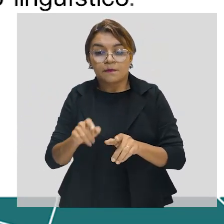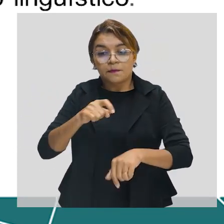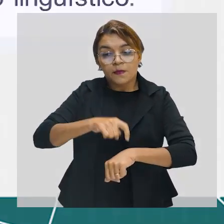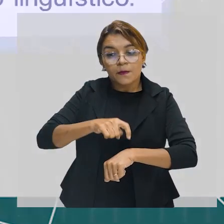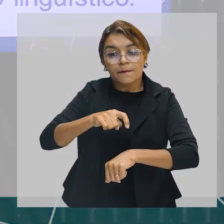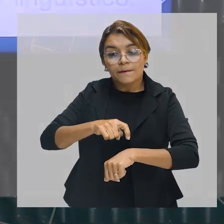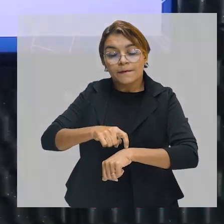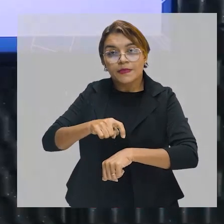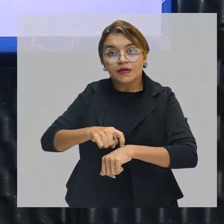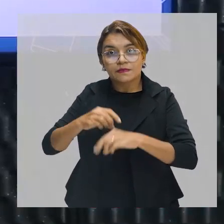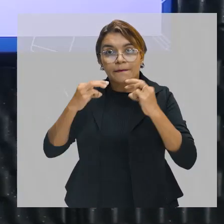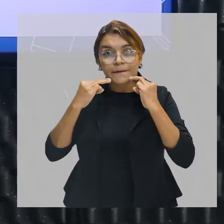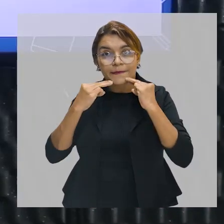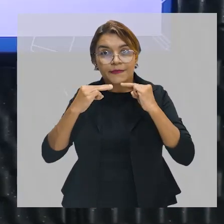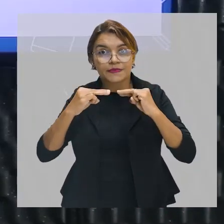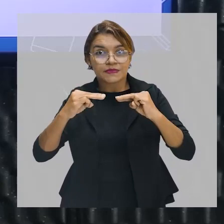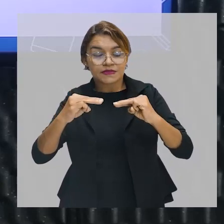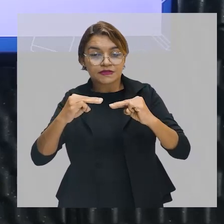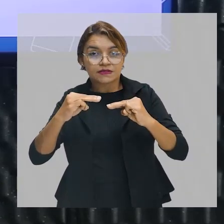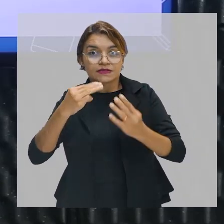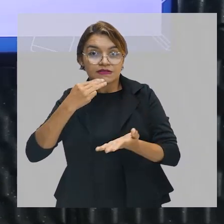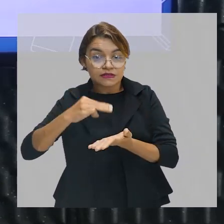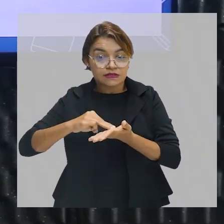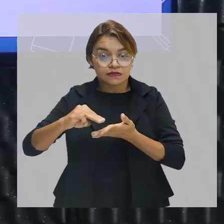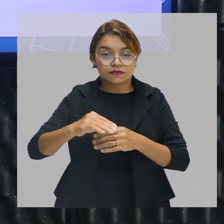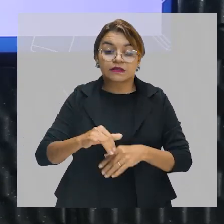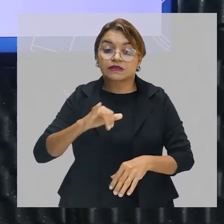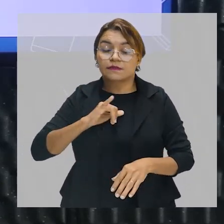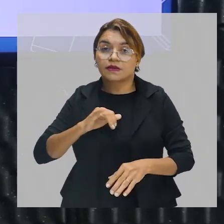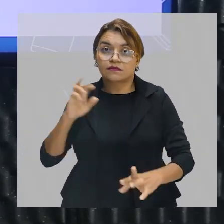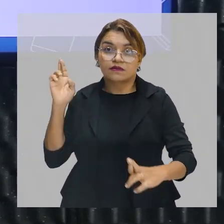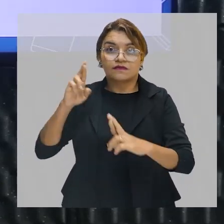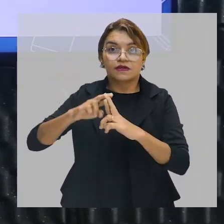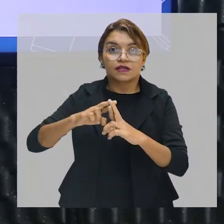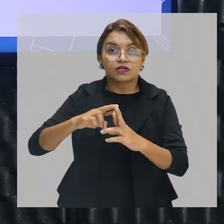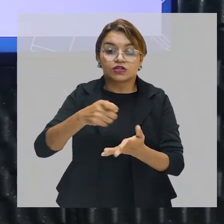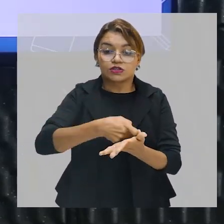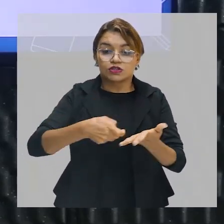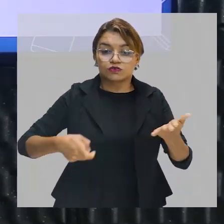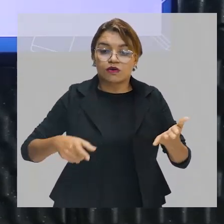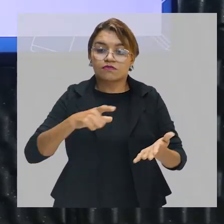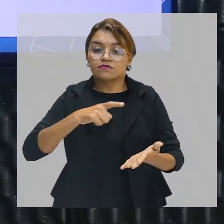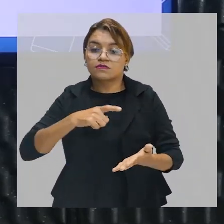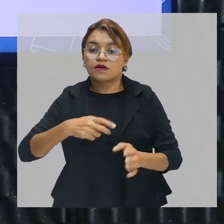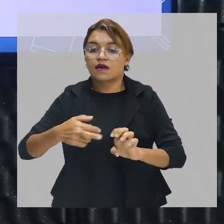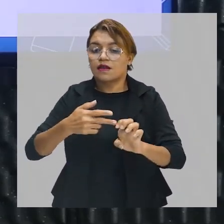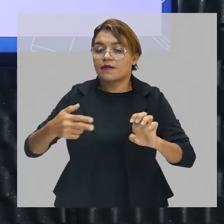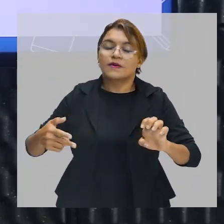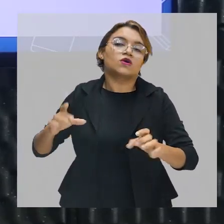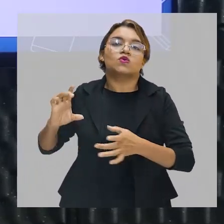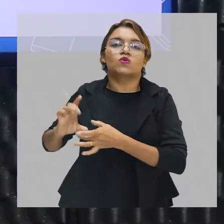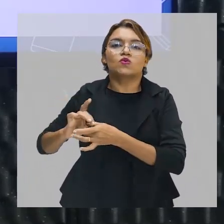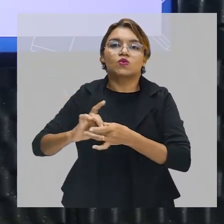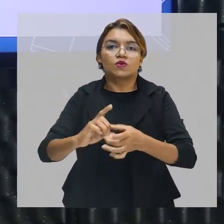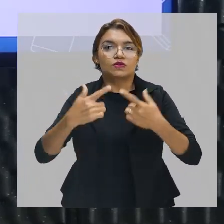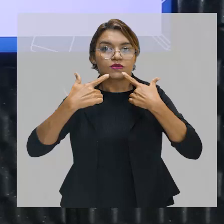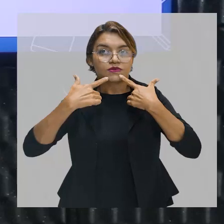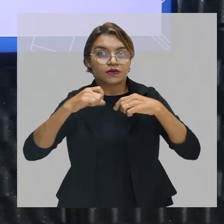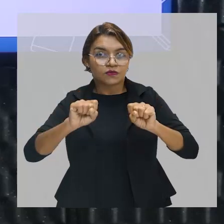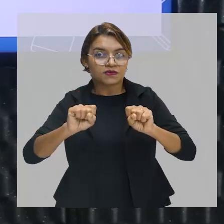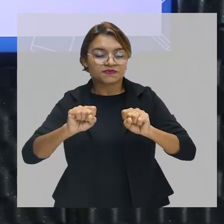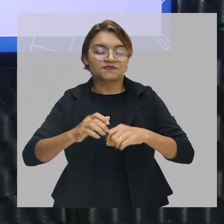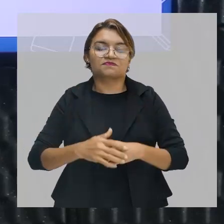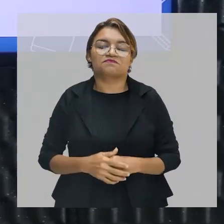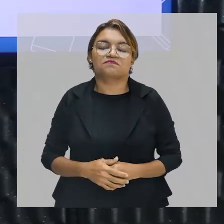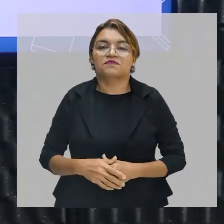mensagem. Nós temos também o referente textual, constituído pelos elementos do contexto linguístico.